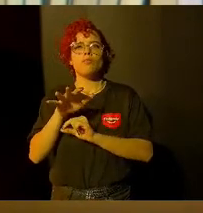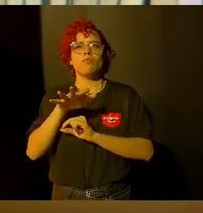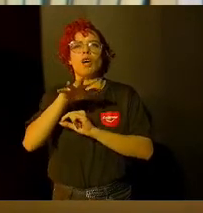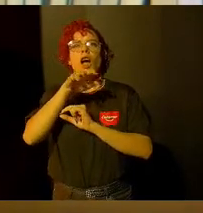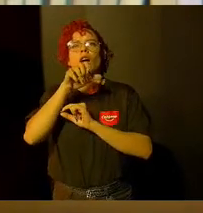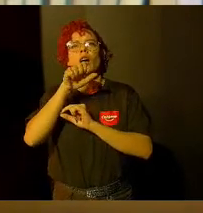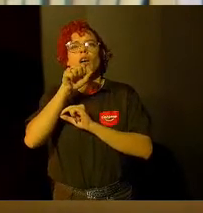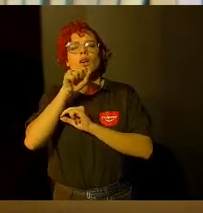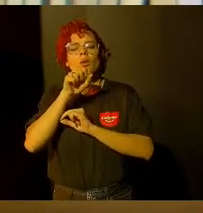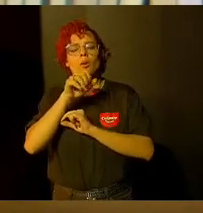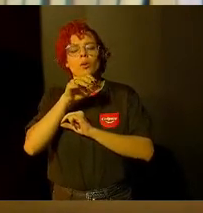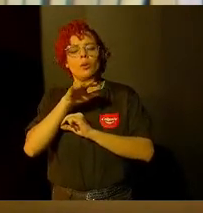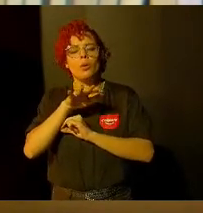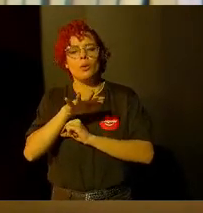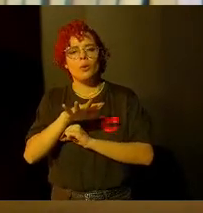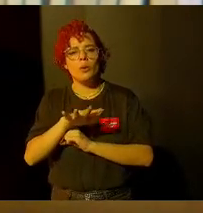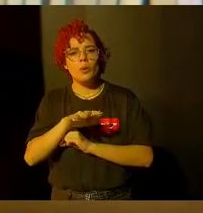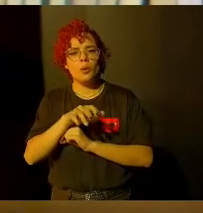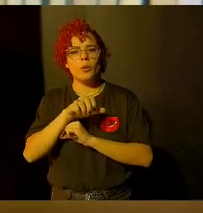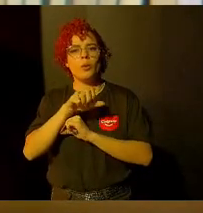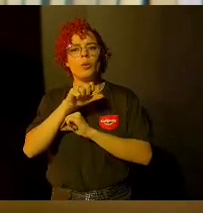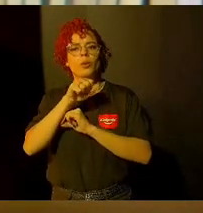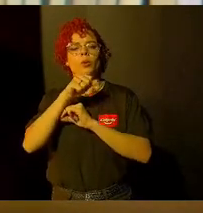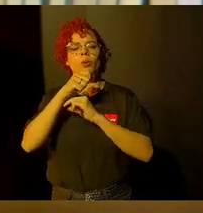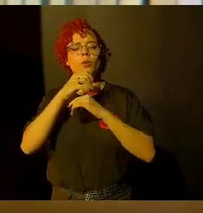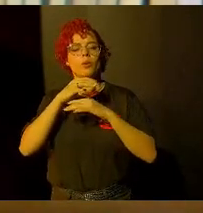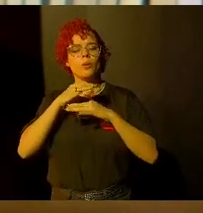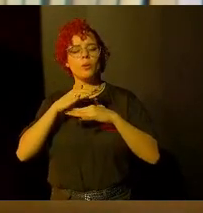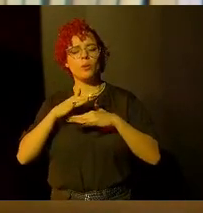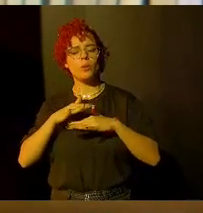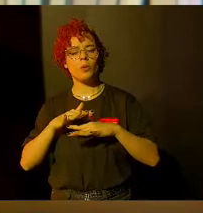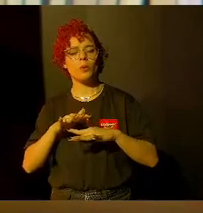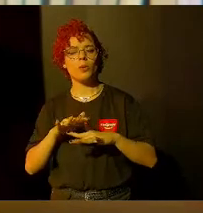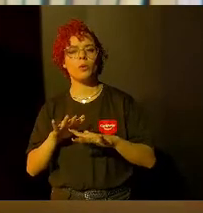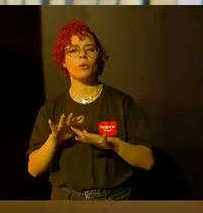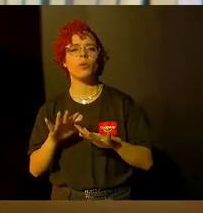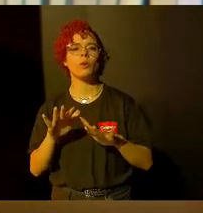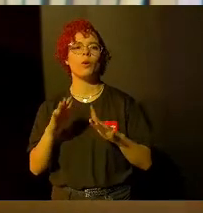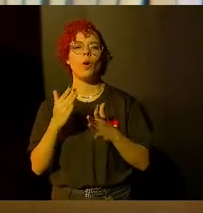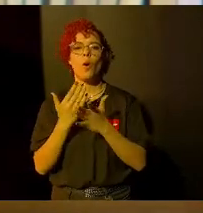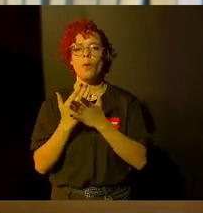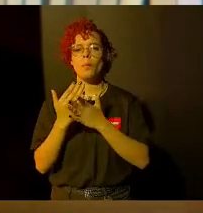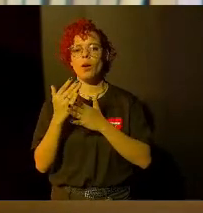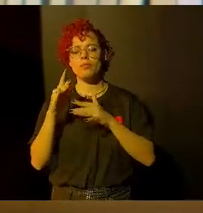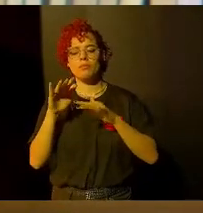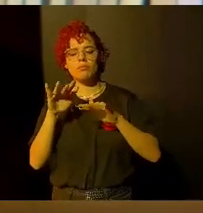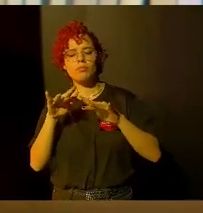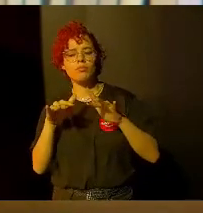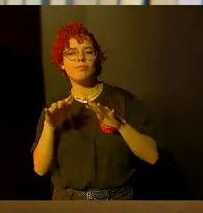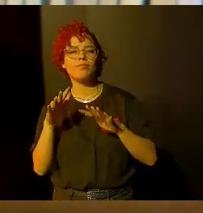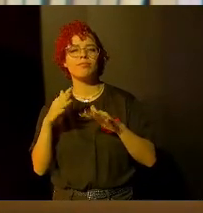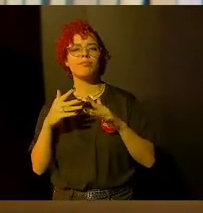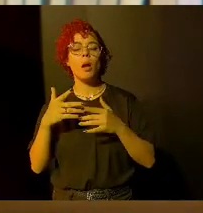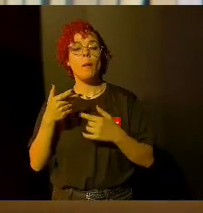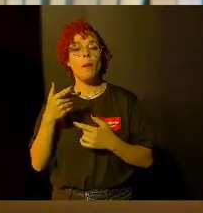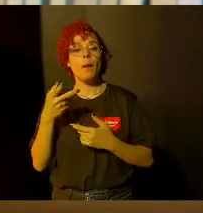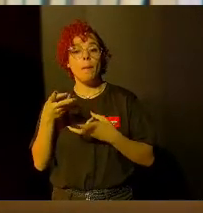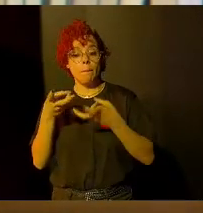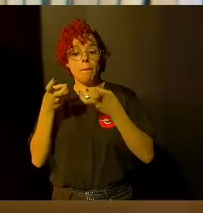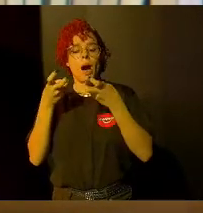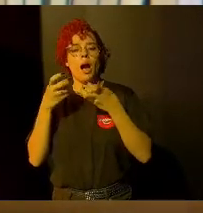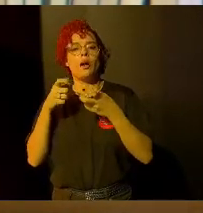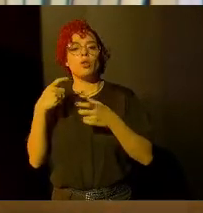muito suavemente começa a mexer os dedos aqui que dá para ver e a gente precisou